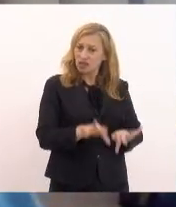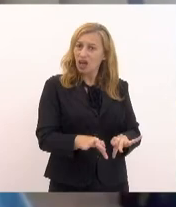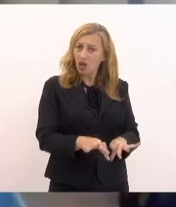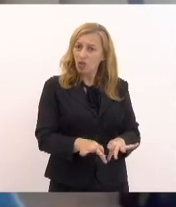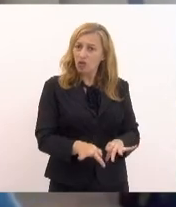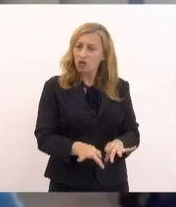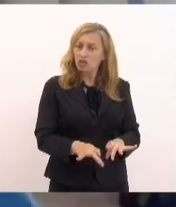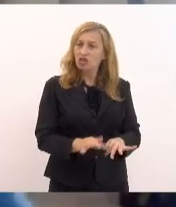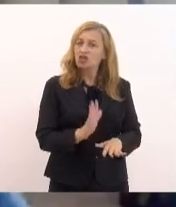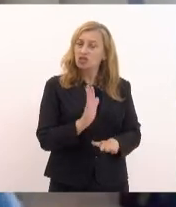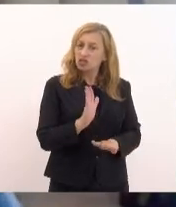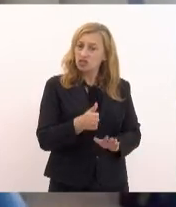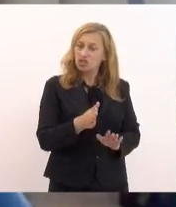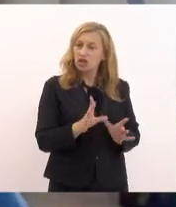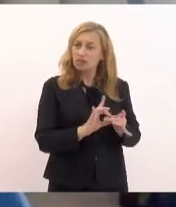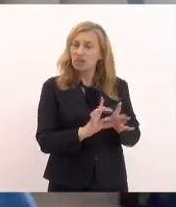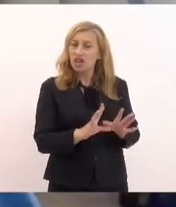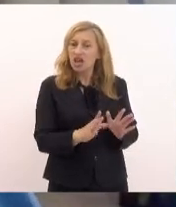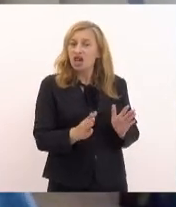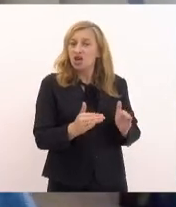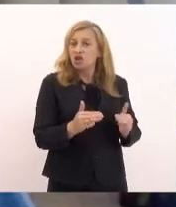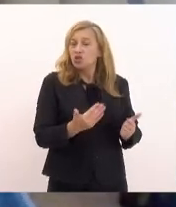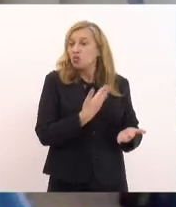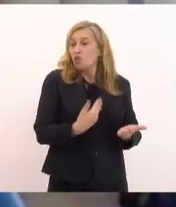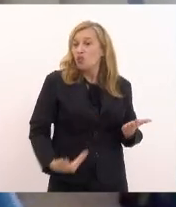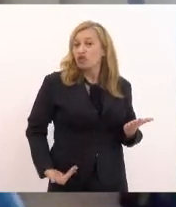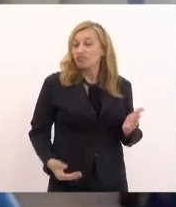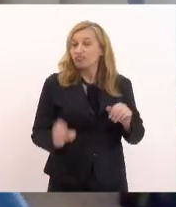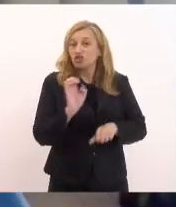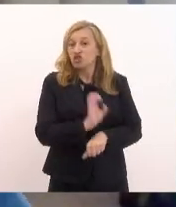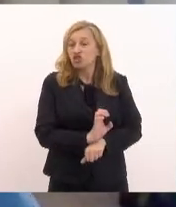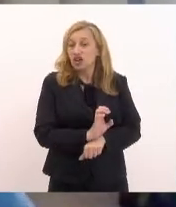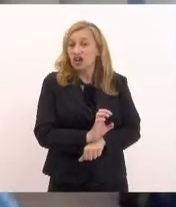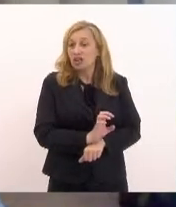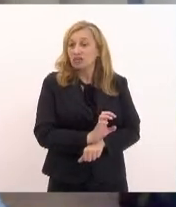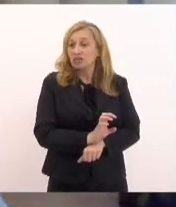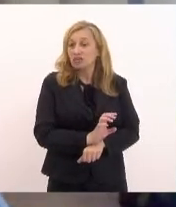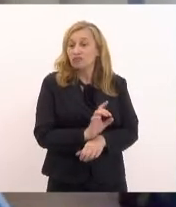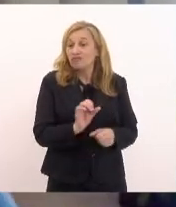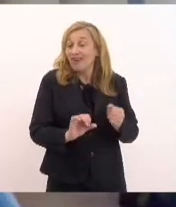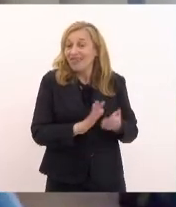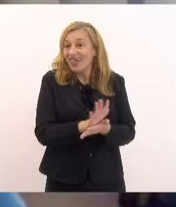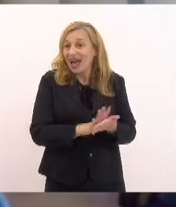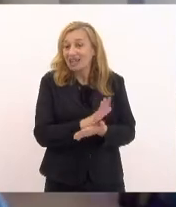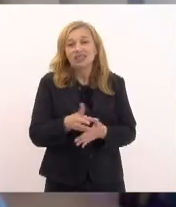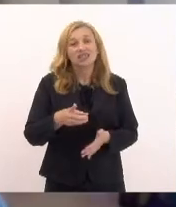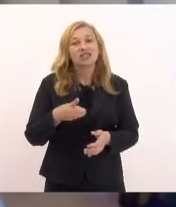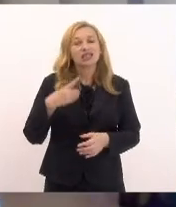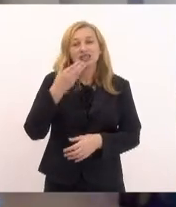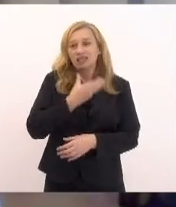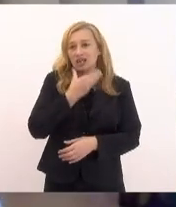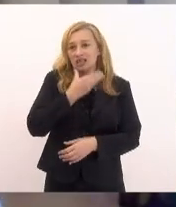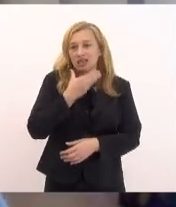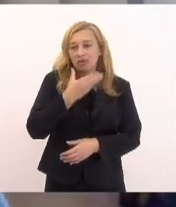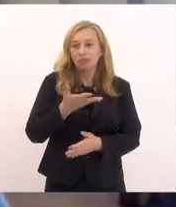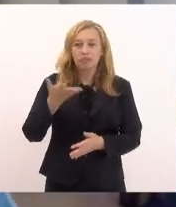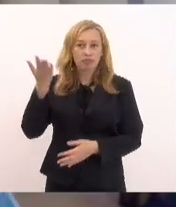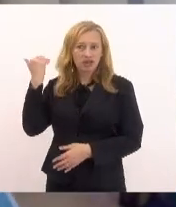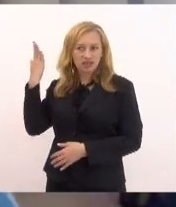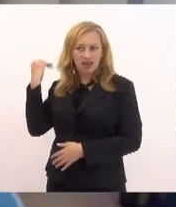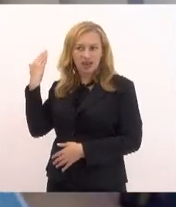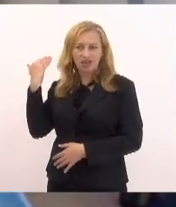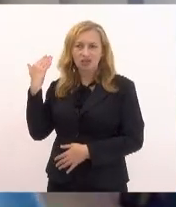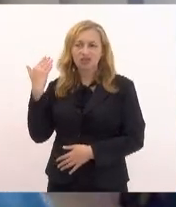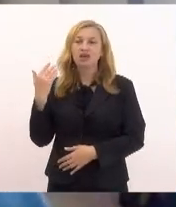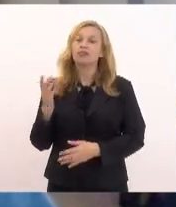está em vigor e que o governo do Estado está empurrando com a barriga. Em dezembro passado, deveria ter acontecido uma reunião do grupo de